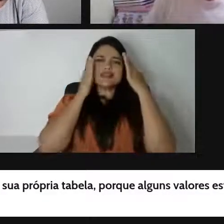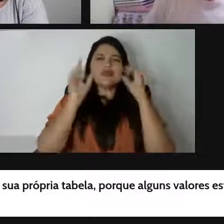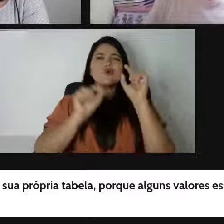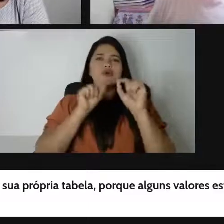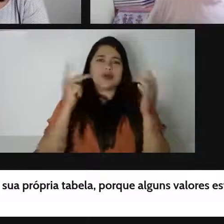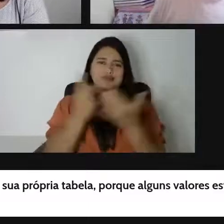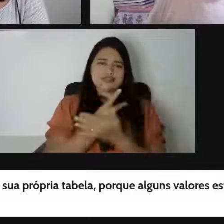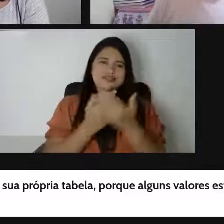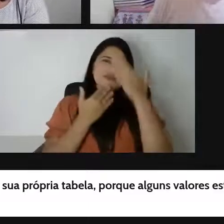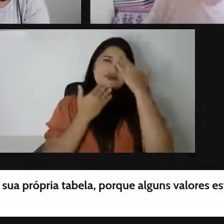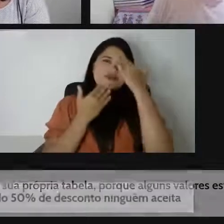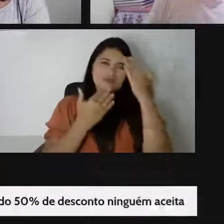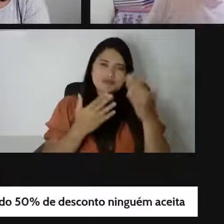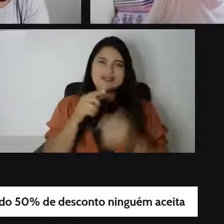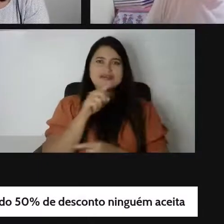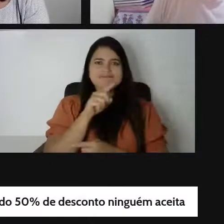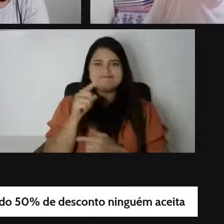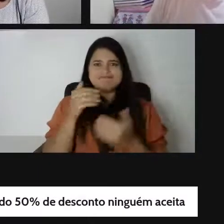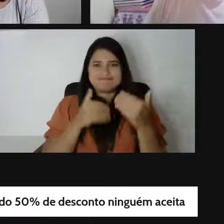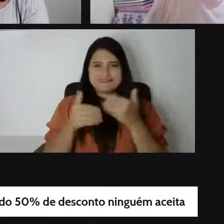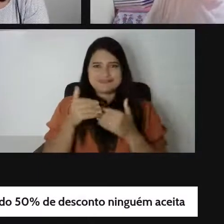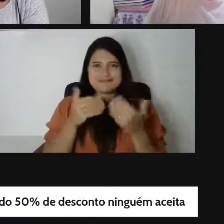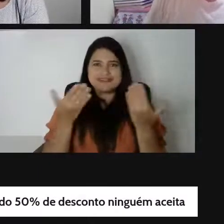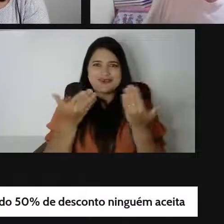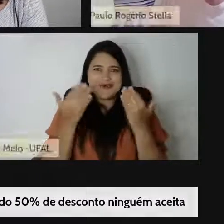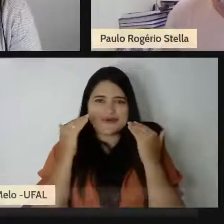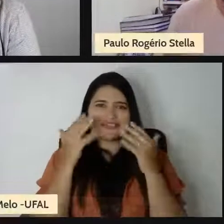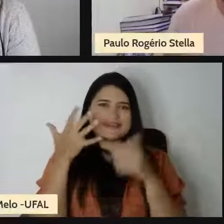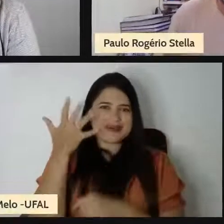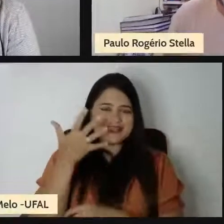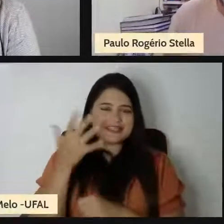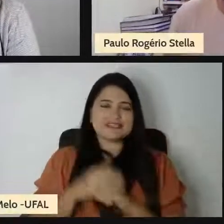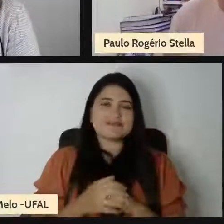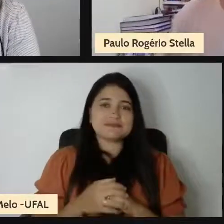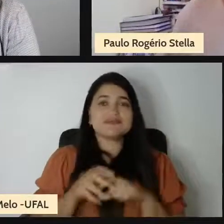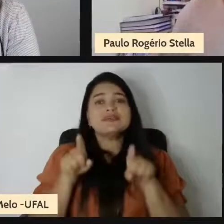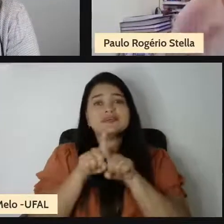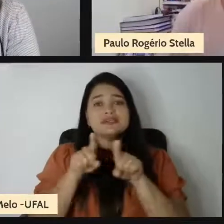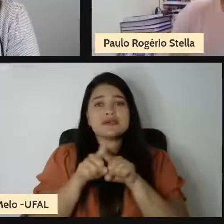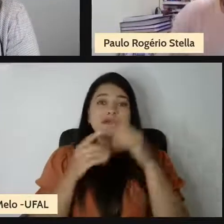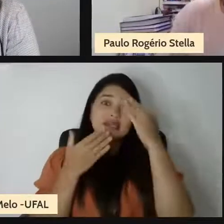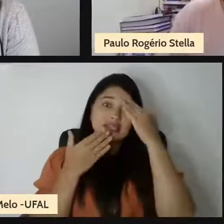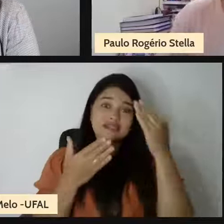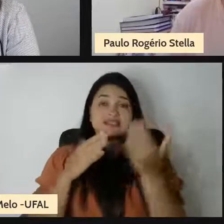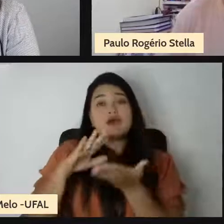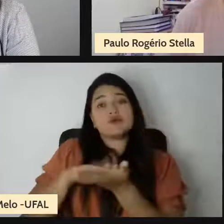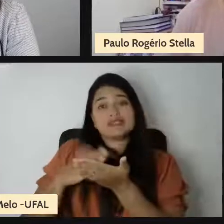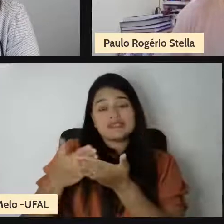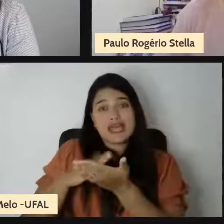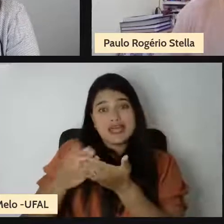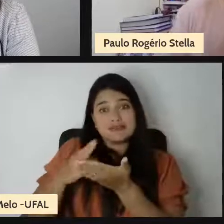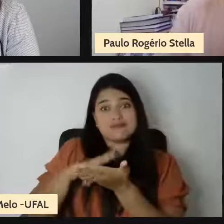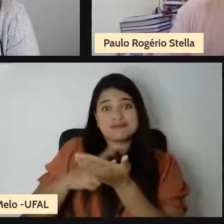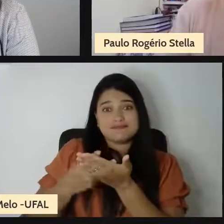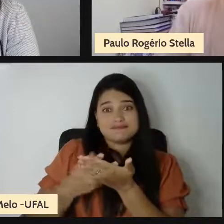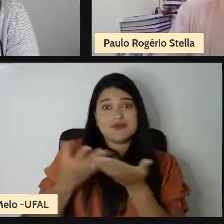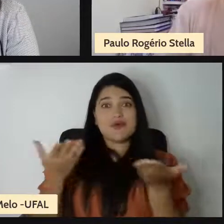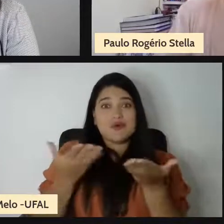muito obrigado. Eu tenho de agradecer também aos intérpretes e dizer, não é,